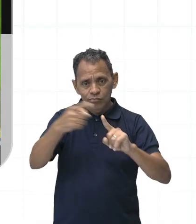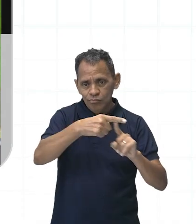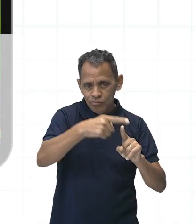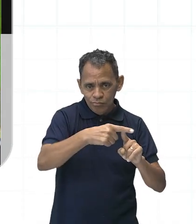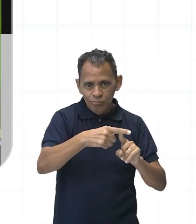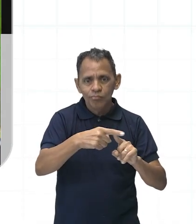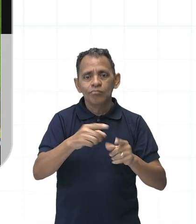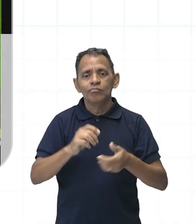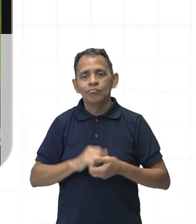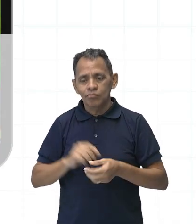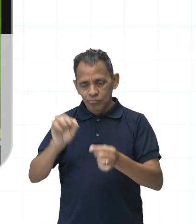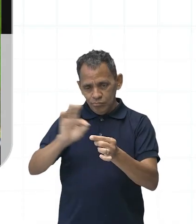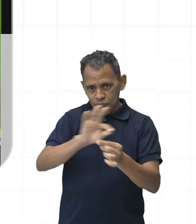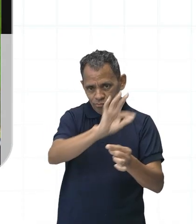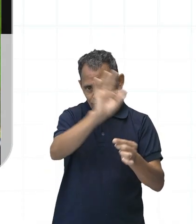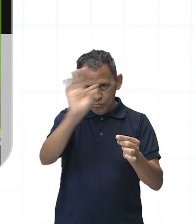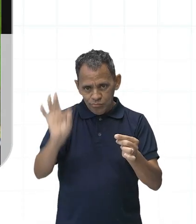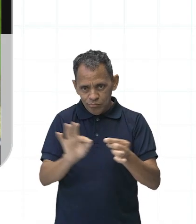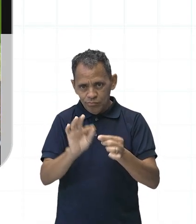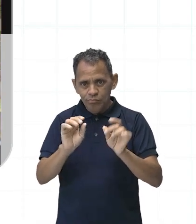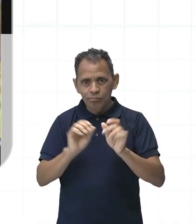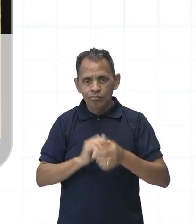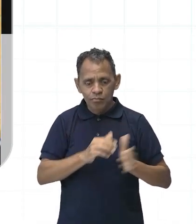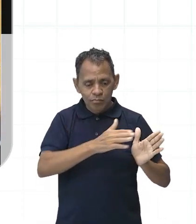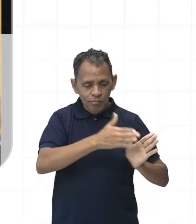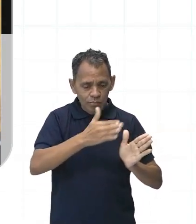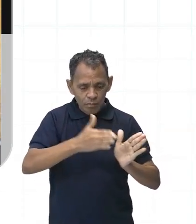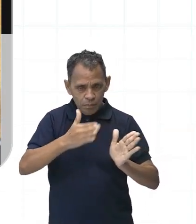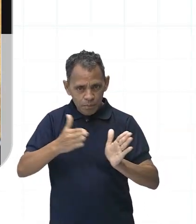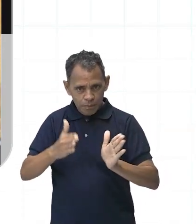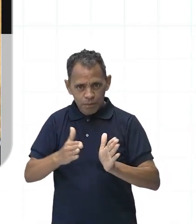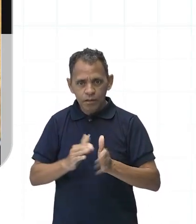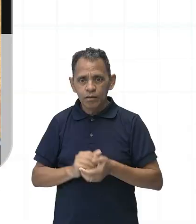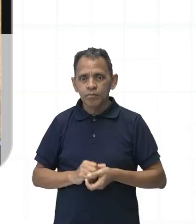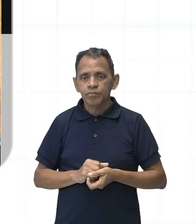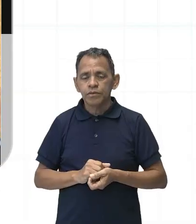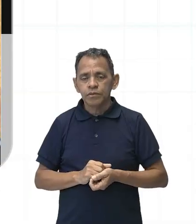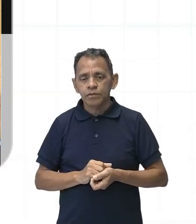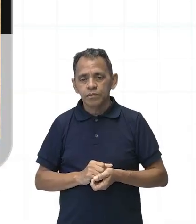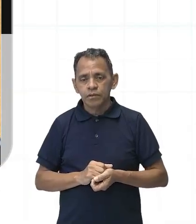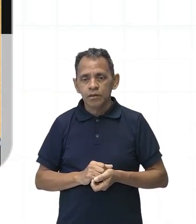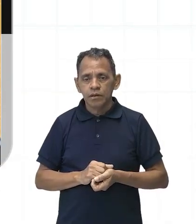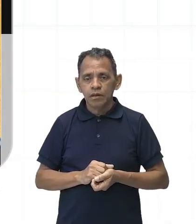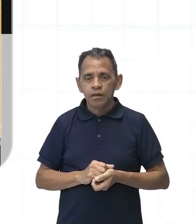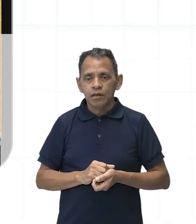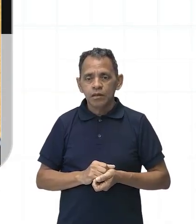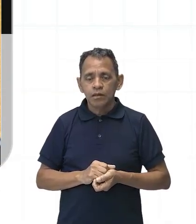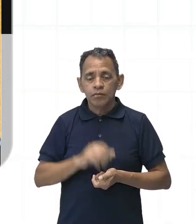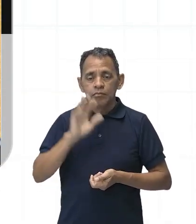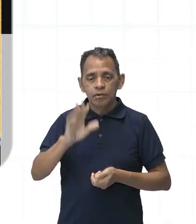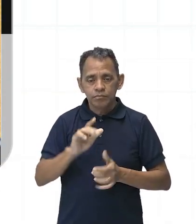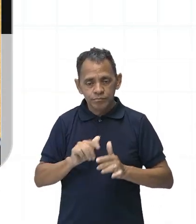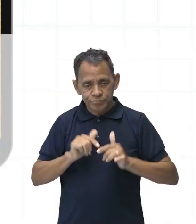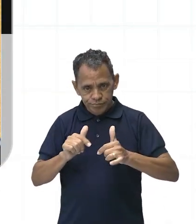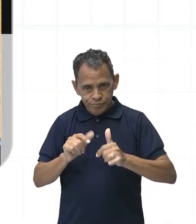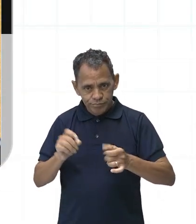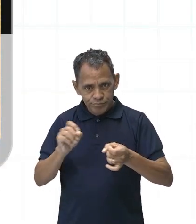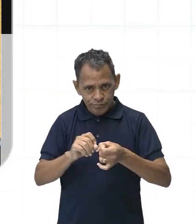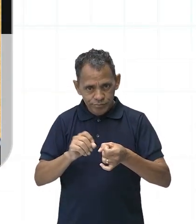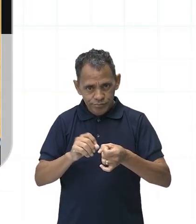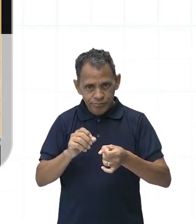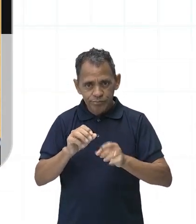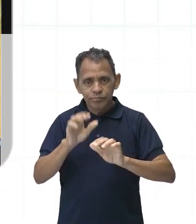de rotação. Tá bom? Agora, essas atividades, gente, que são realizadas, elas